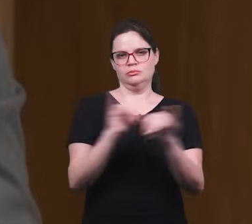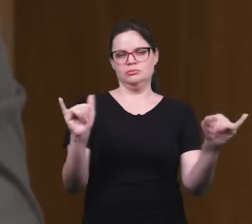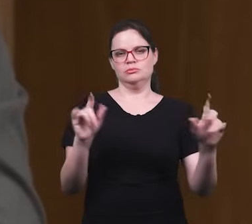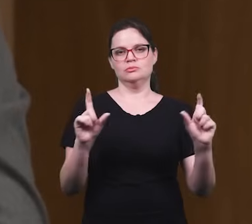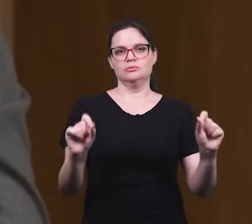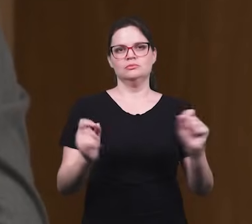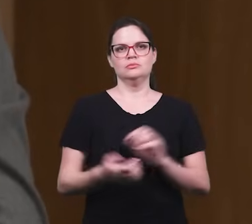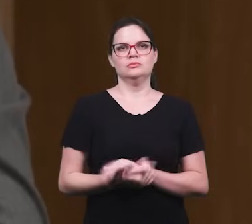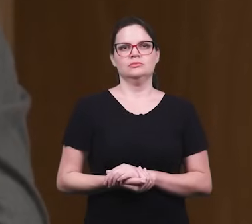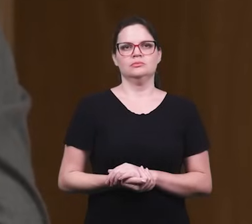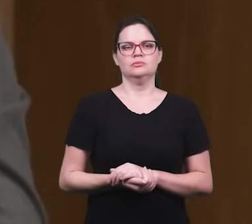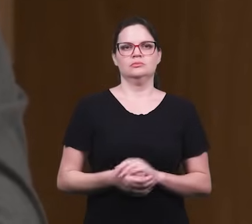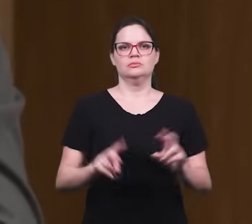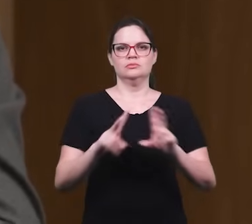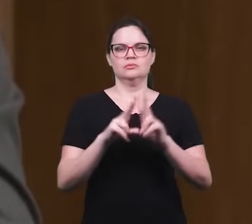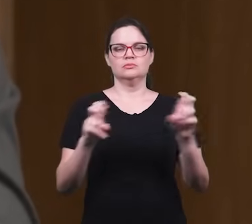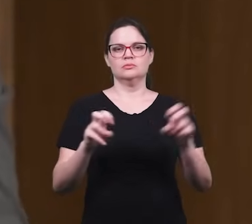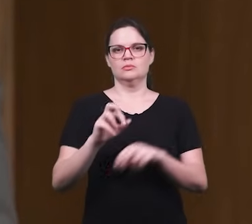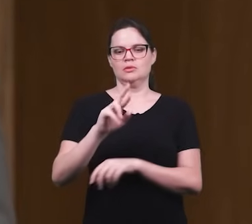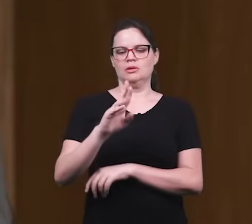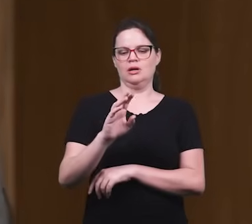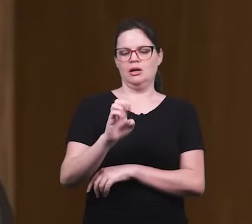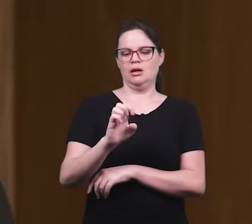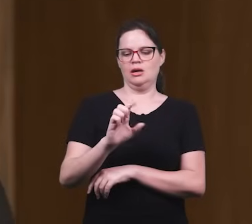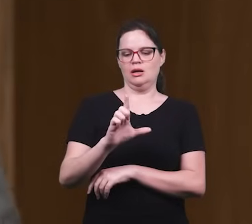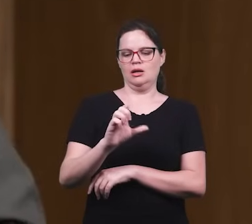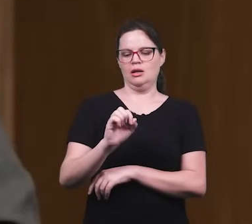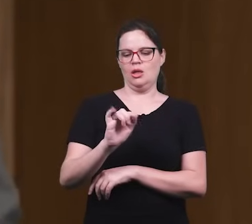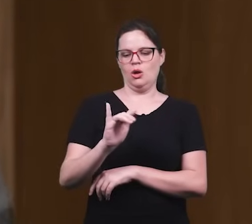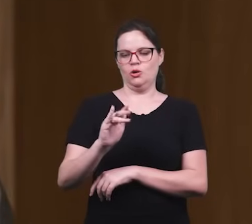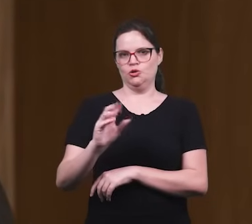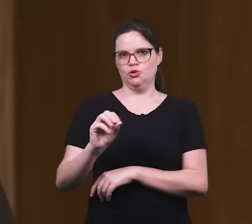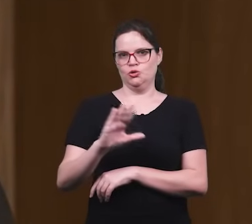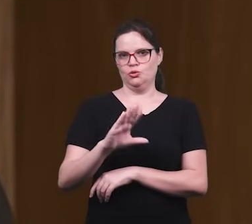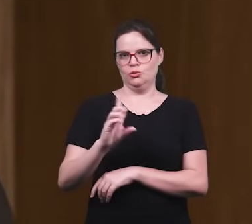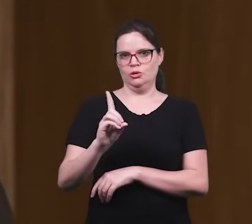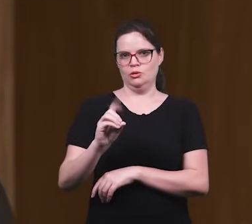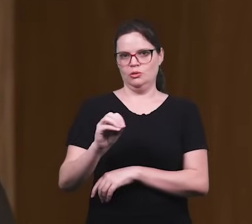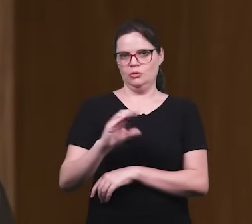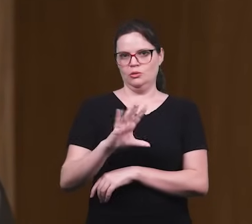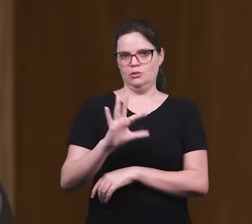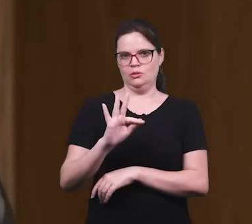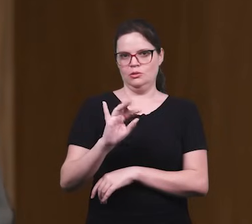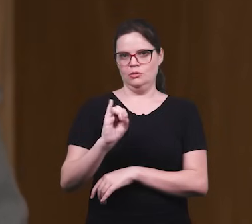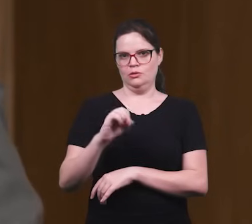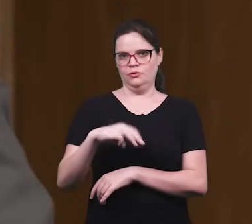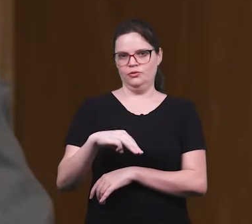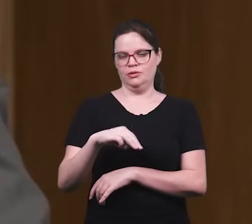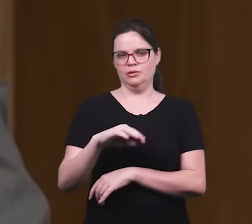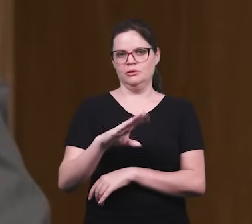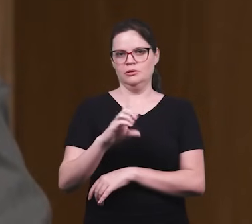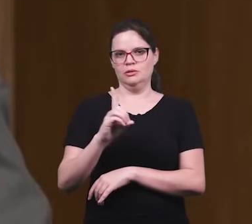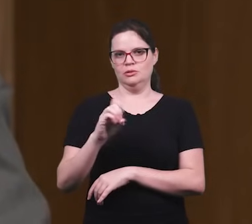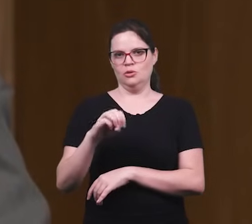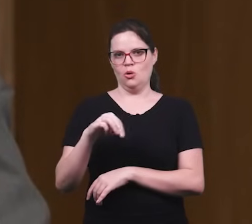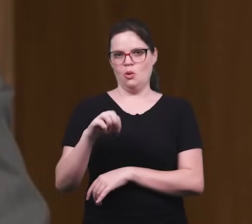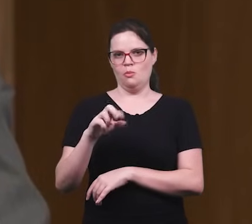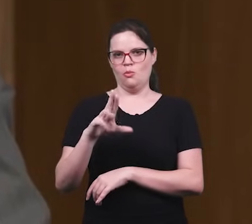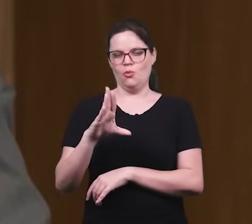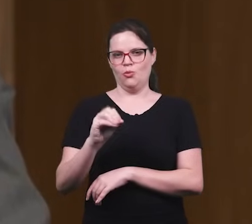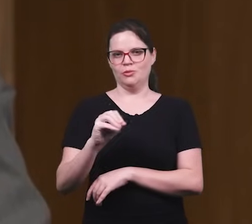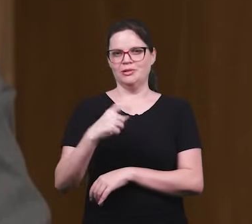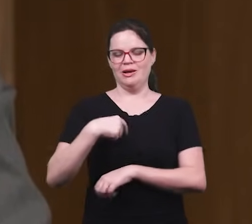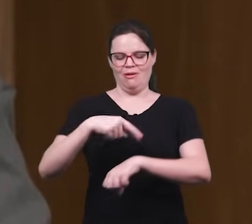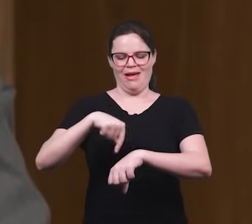sobre o relógio do fim do mundo, né? O relógio do juízo final segue próximo do